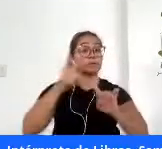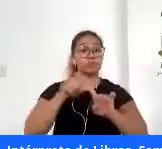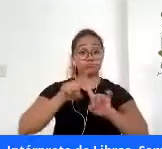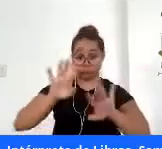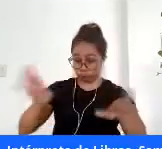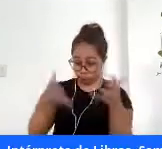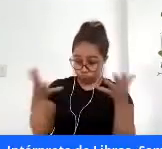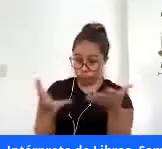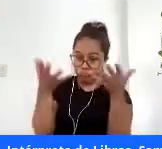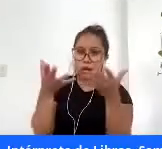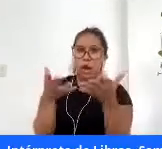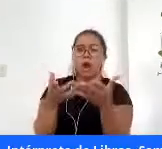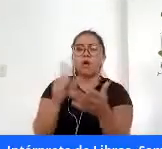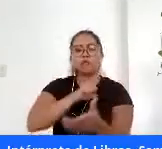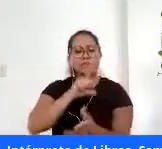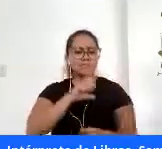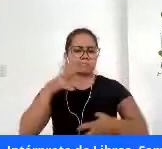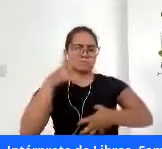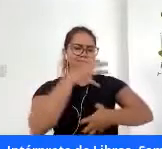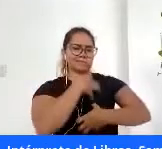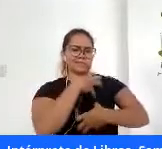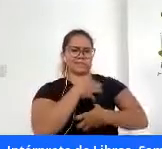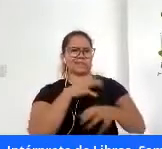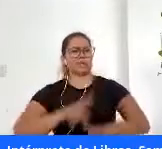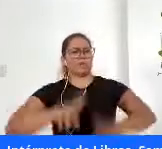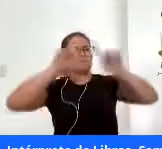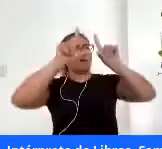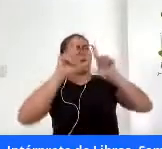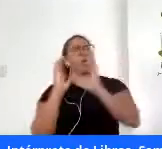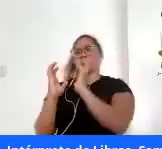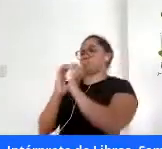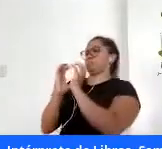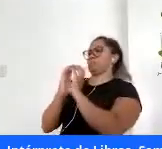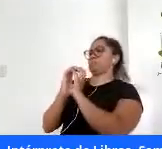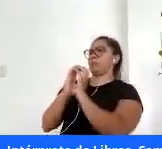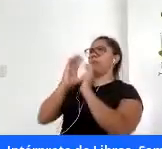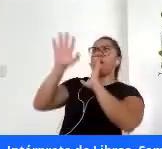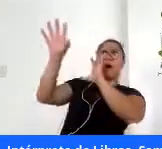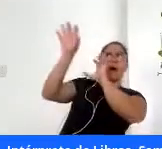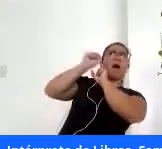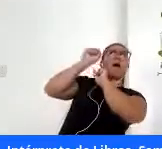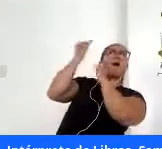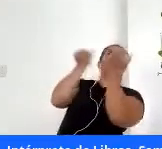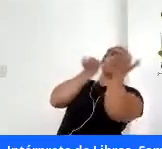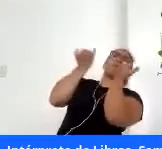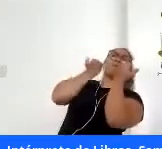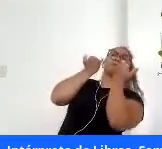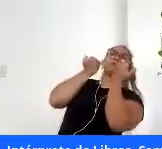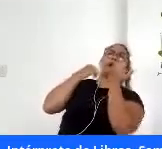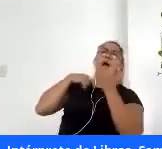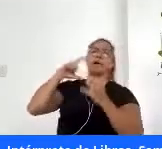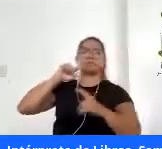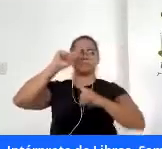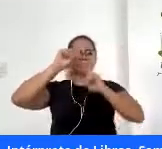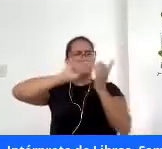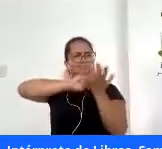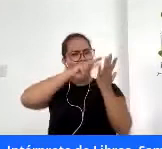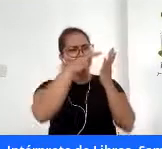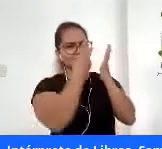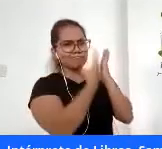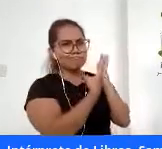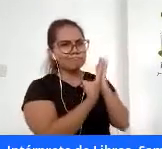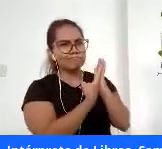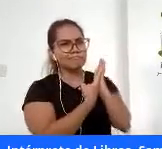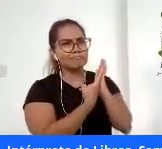estímulo, você vai ter uma sensação diferente. Esse cérebro, ele vai receber a informação vai ser transmitida para ele, e ele